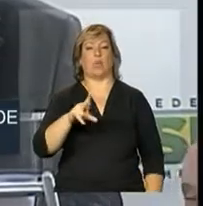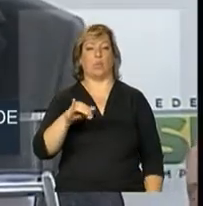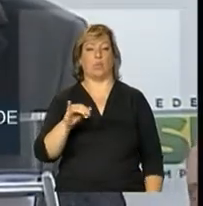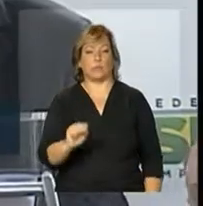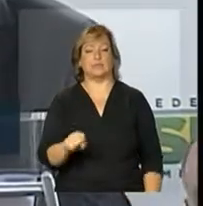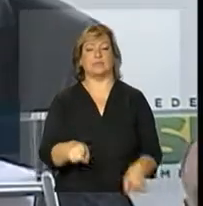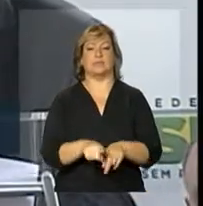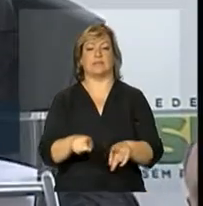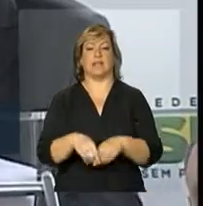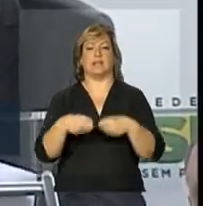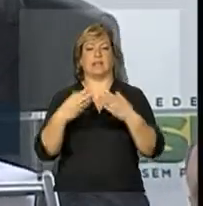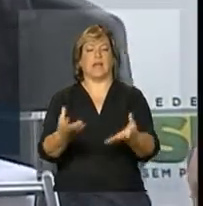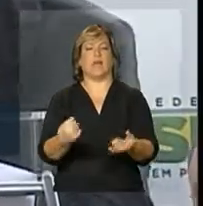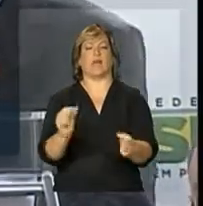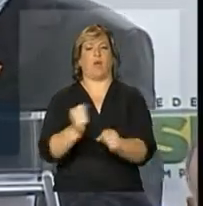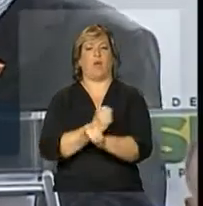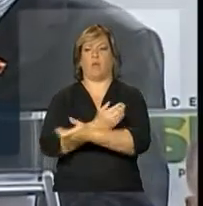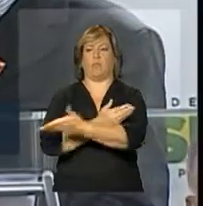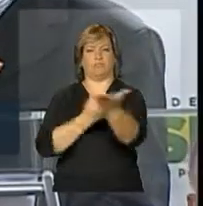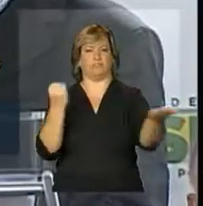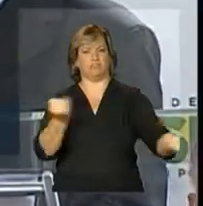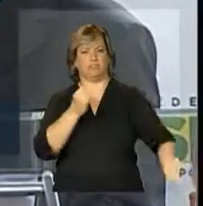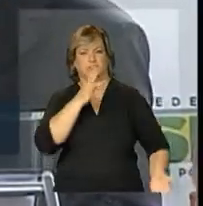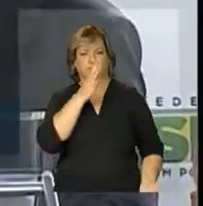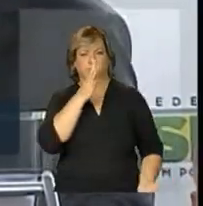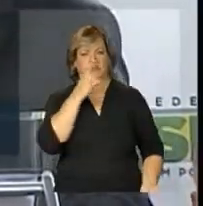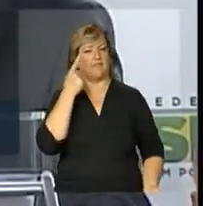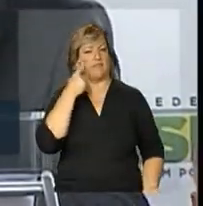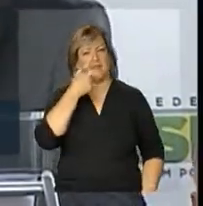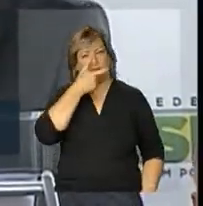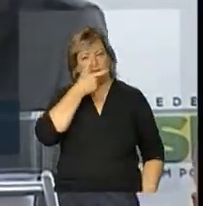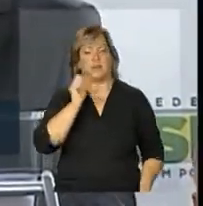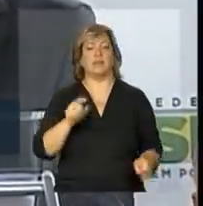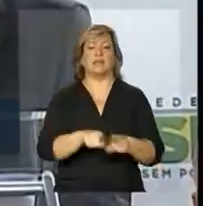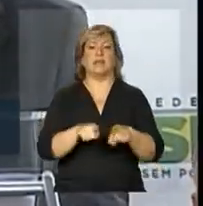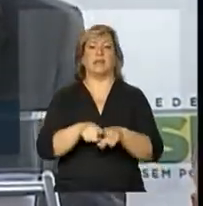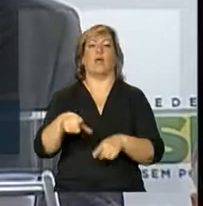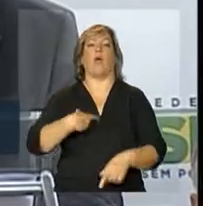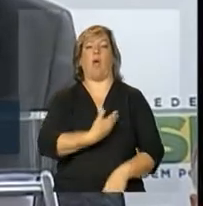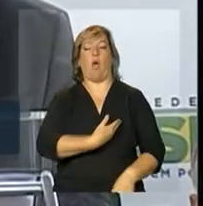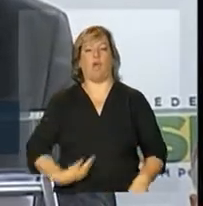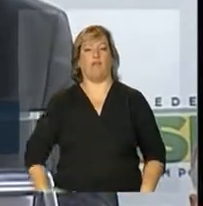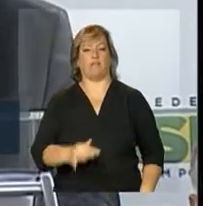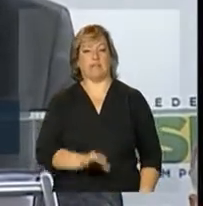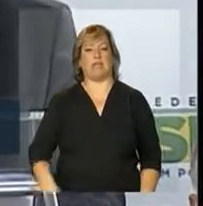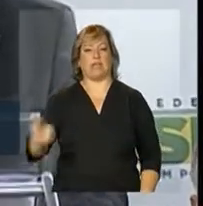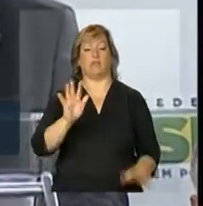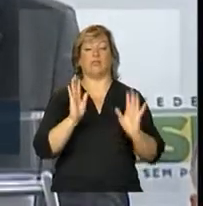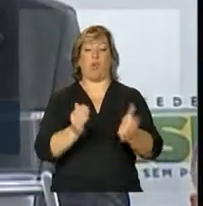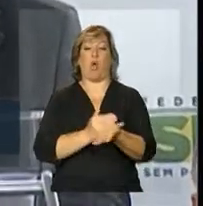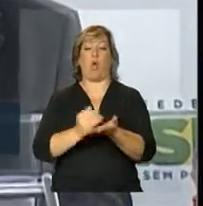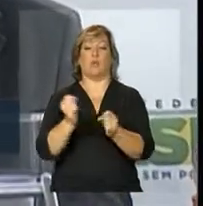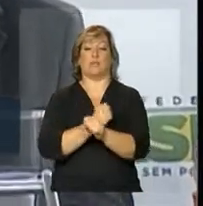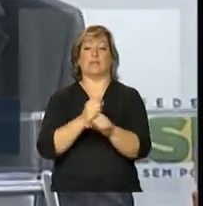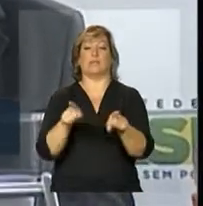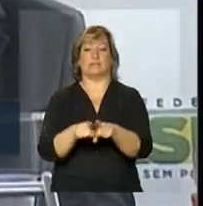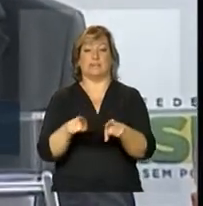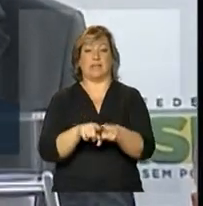trazer obras importantes. O governo federal também já iniciou a construção do